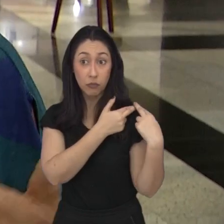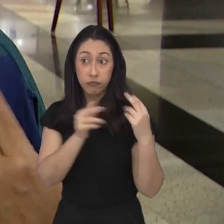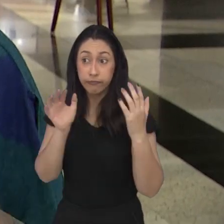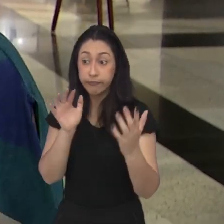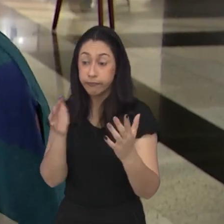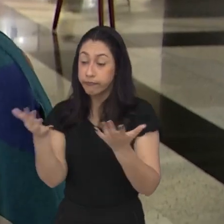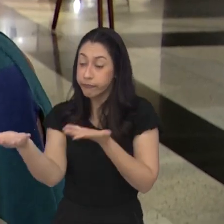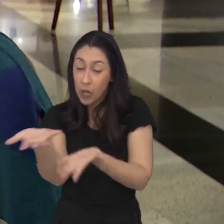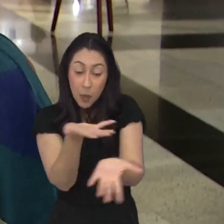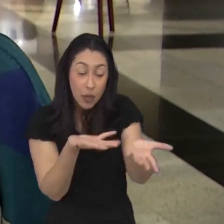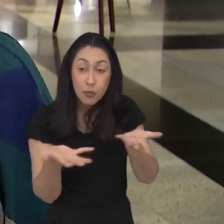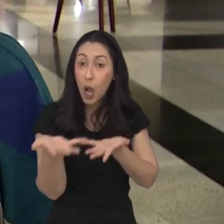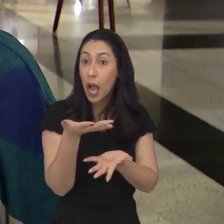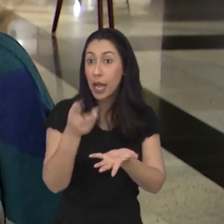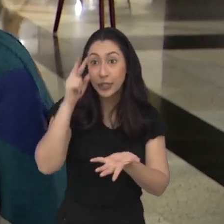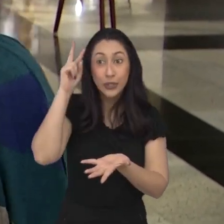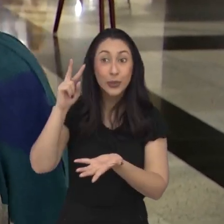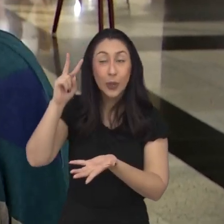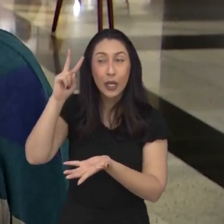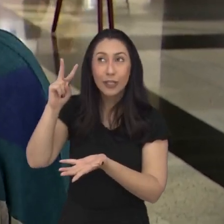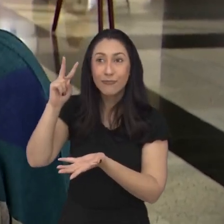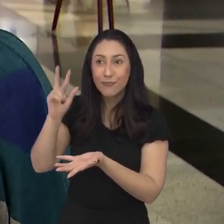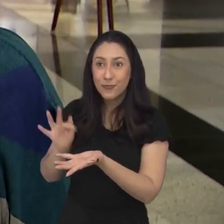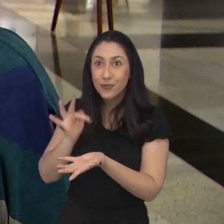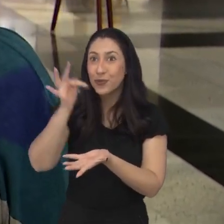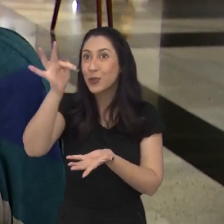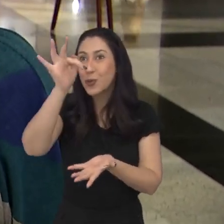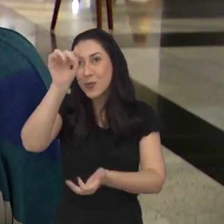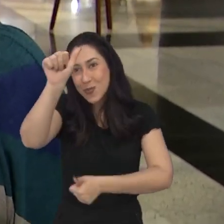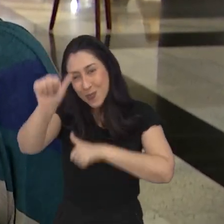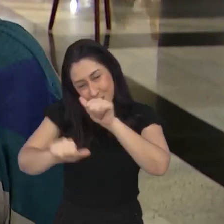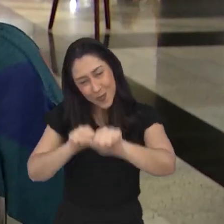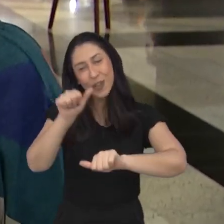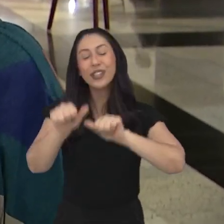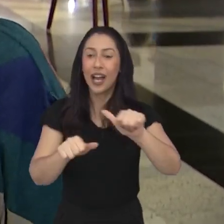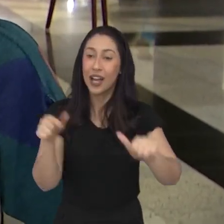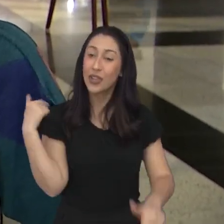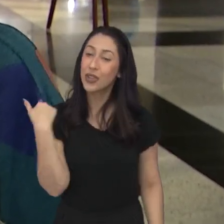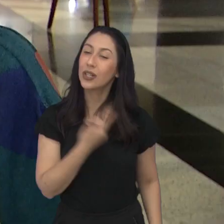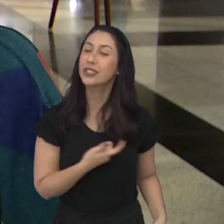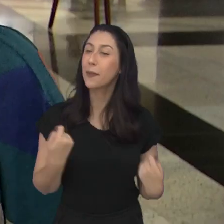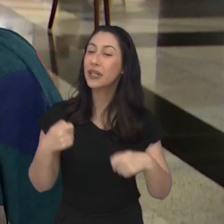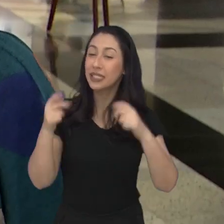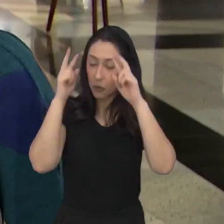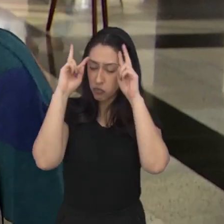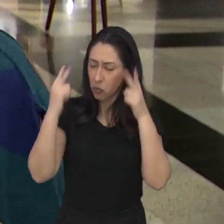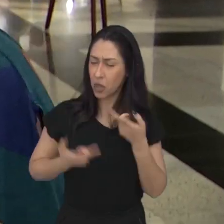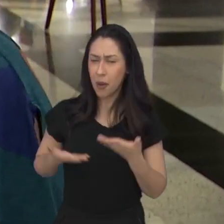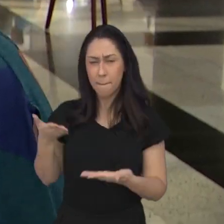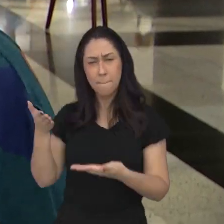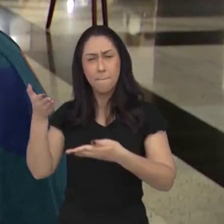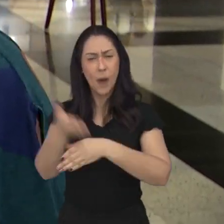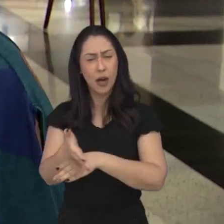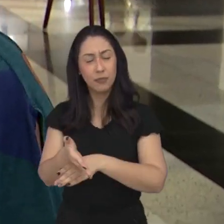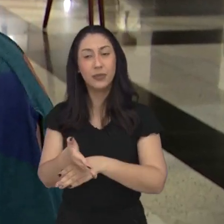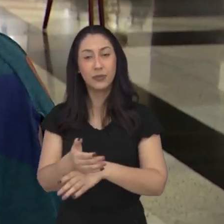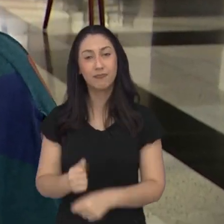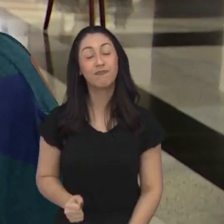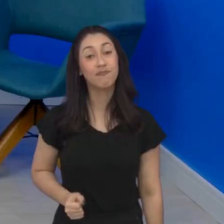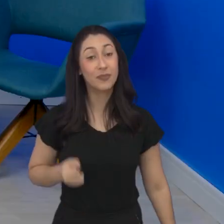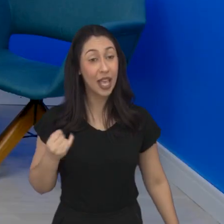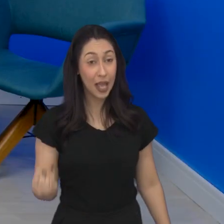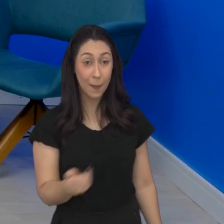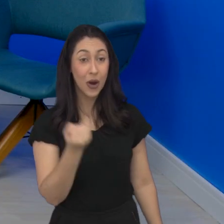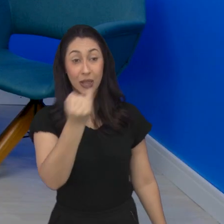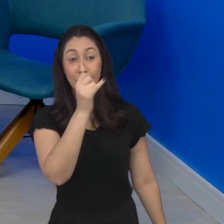dinâmica de realmente mudar a história, né? Então, precisamos ser seres humanos mais participativos e mais